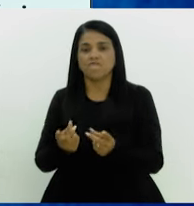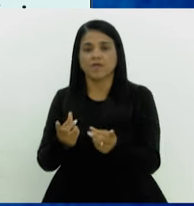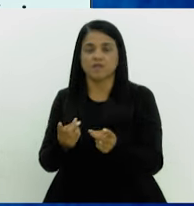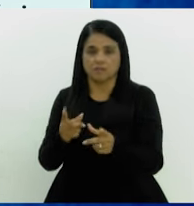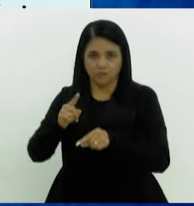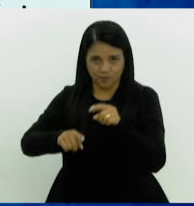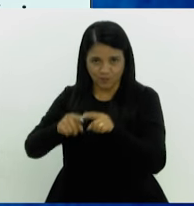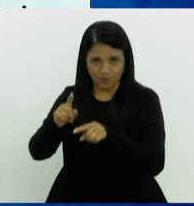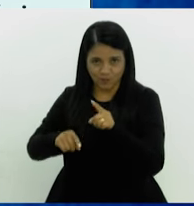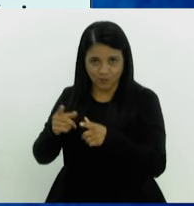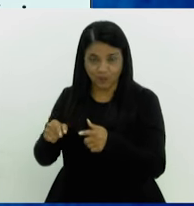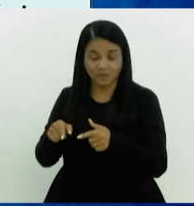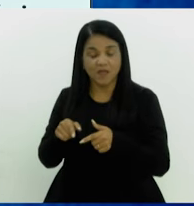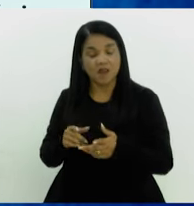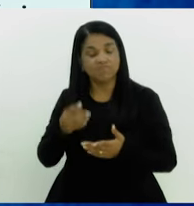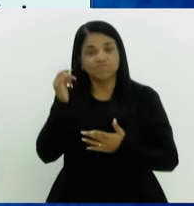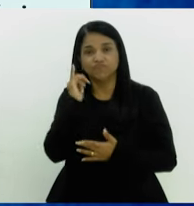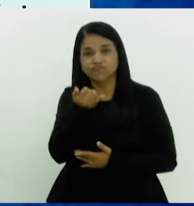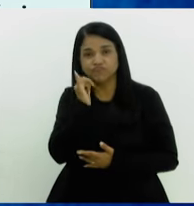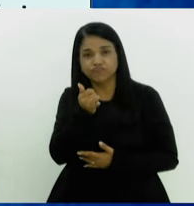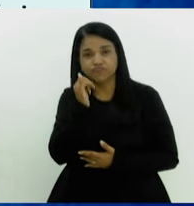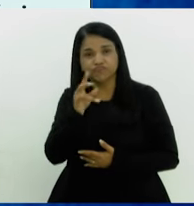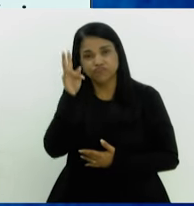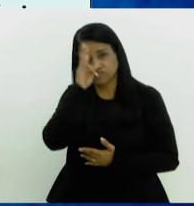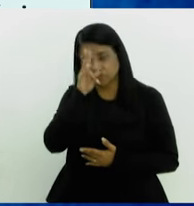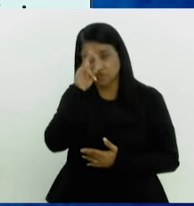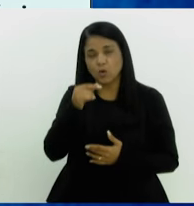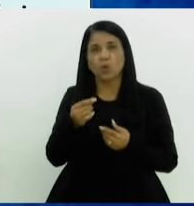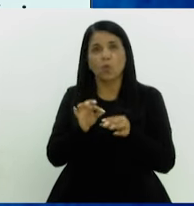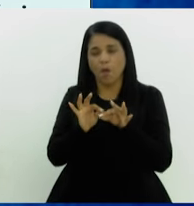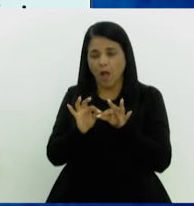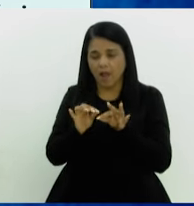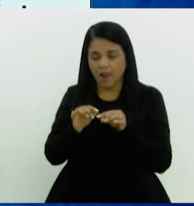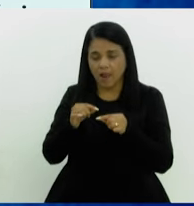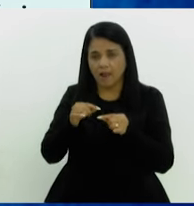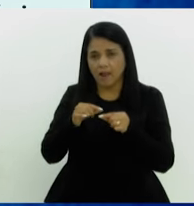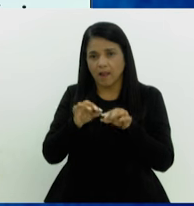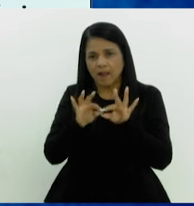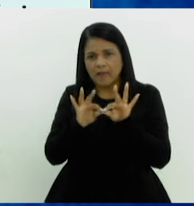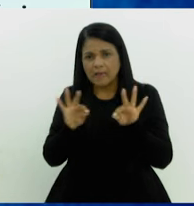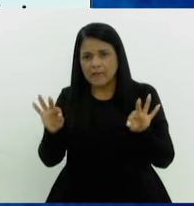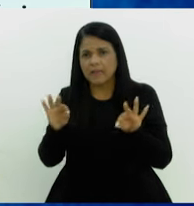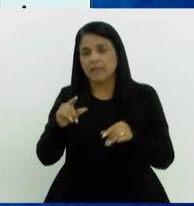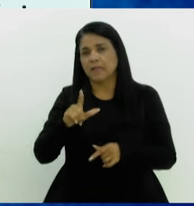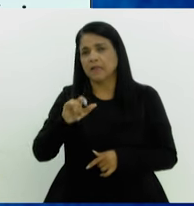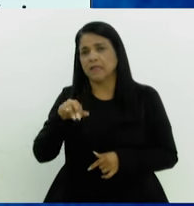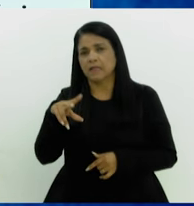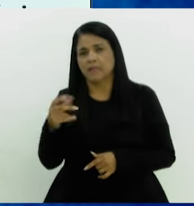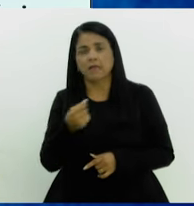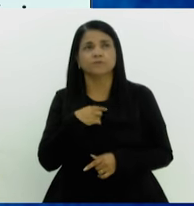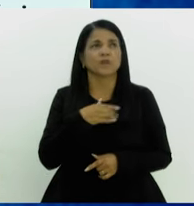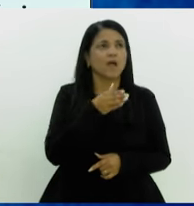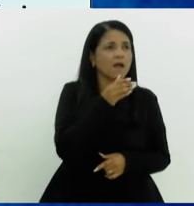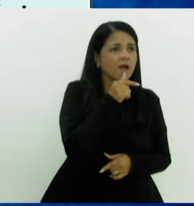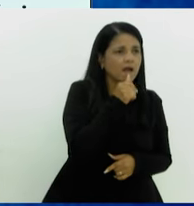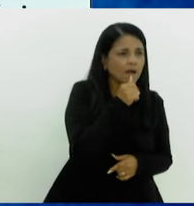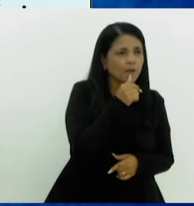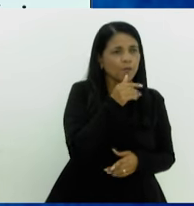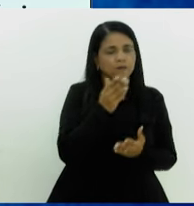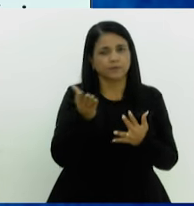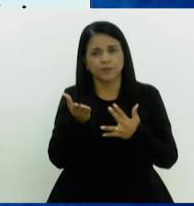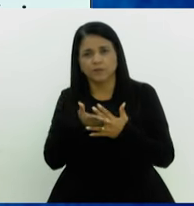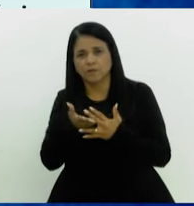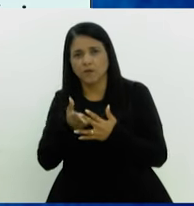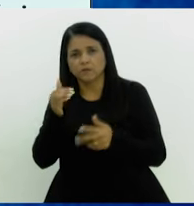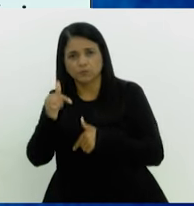que começou a contar o tamanho da linha que ela gastava quanto de luz ia se ela tomava aguinha no no intervalo da